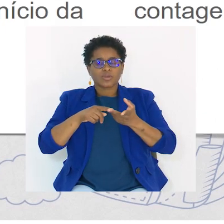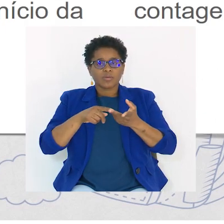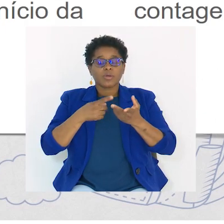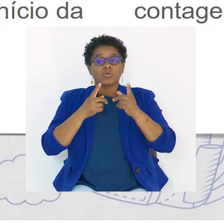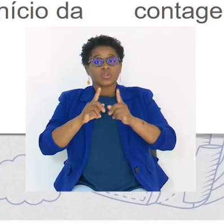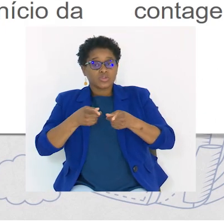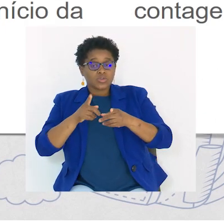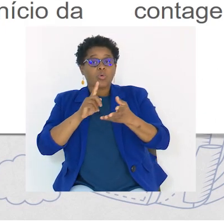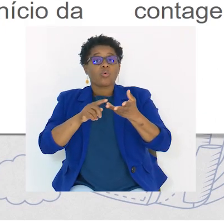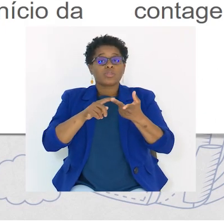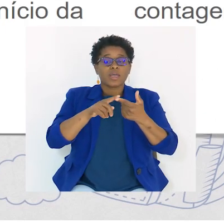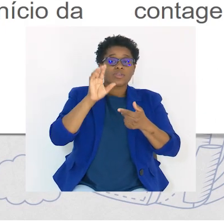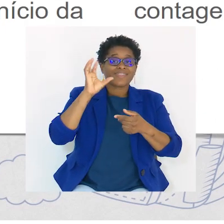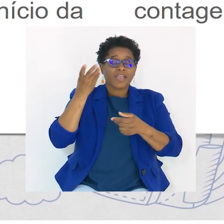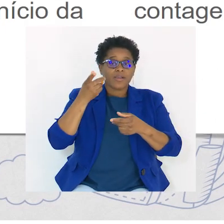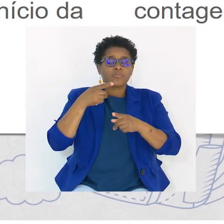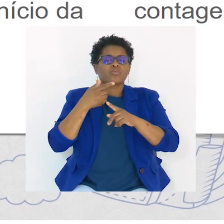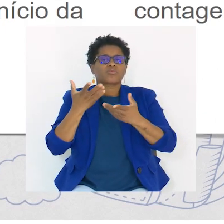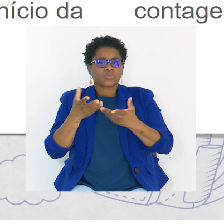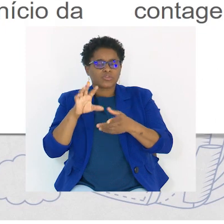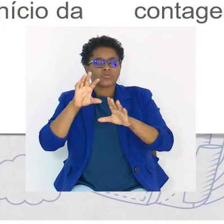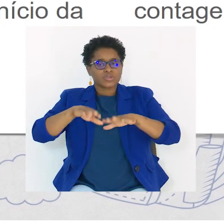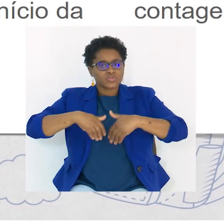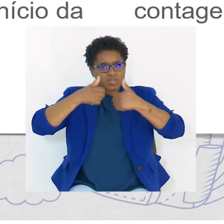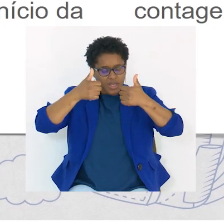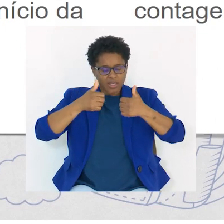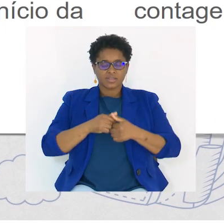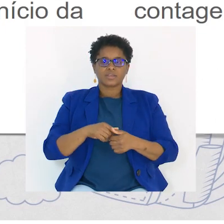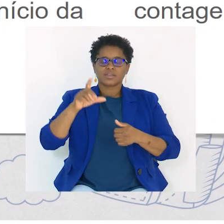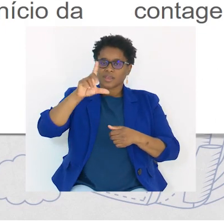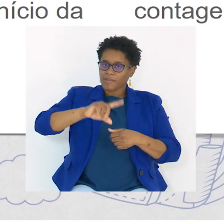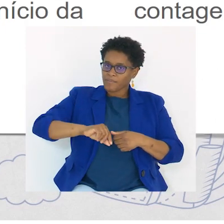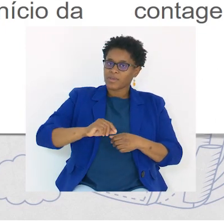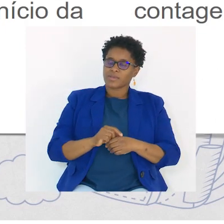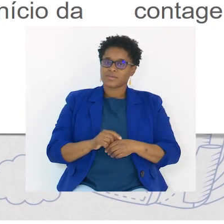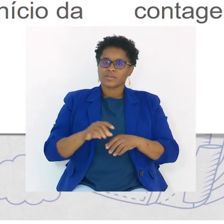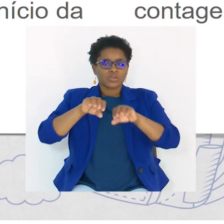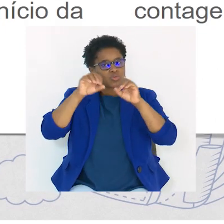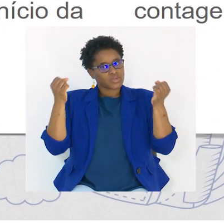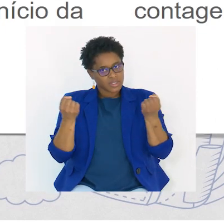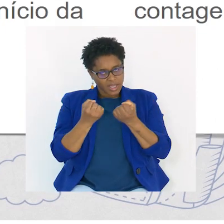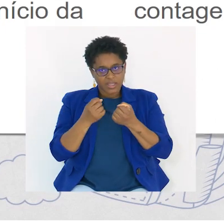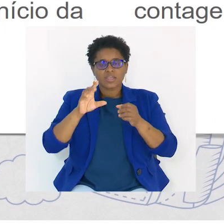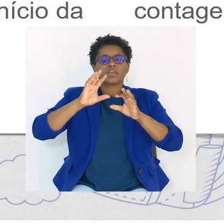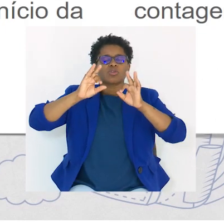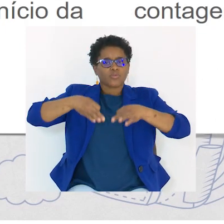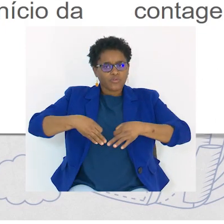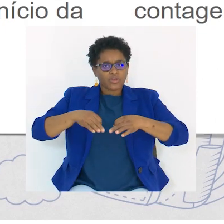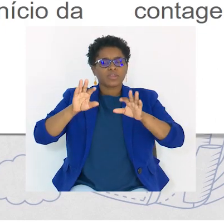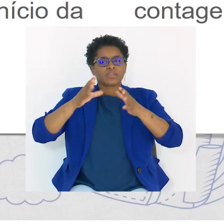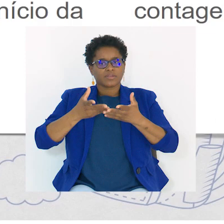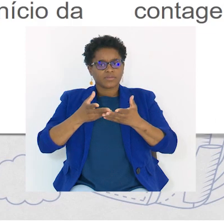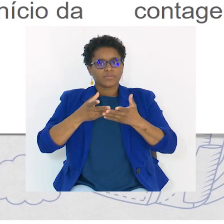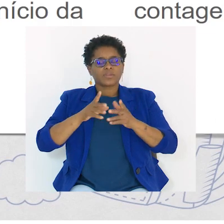tempo de uma determinada sociedade e, por fim, determinar o início e o